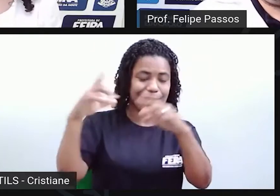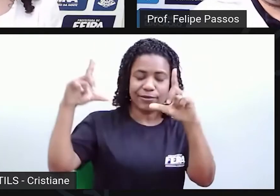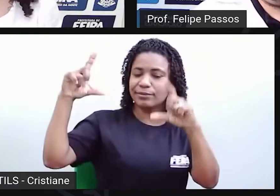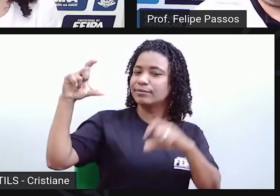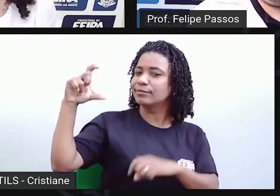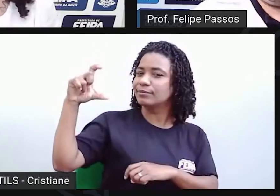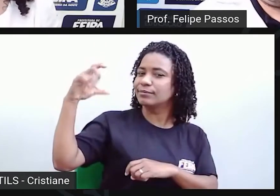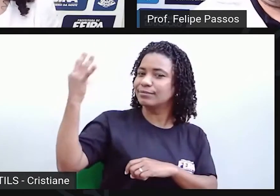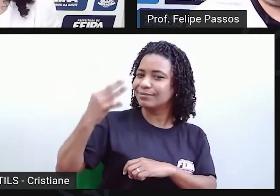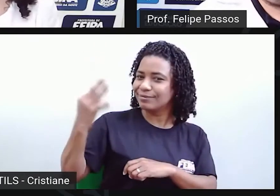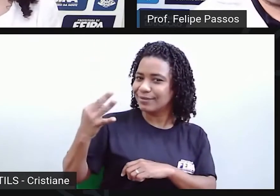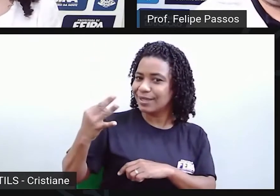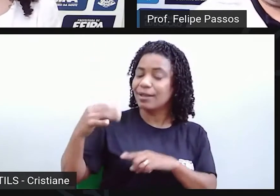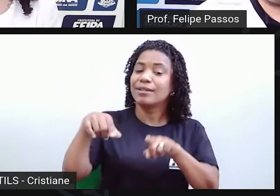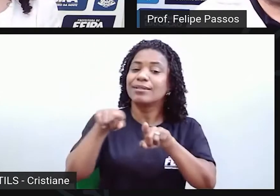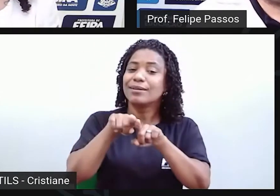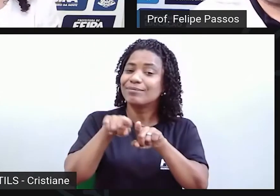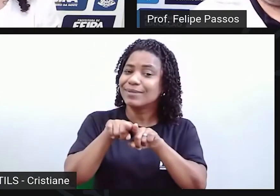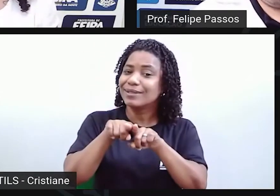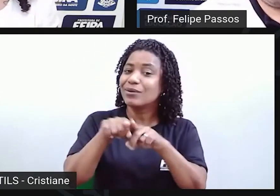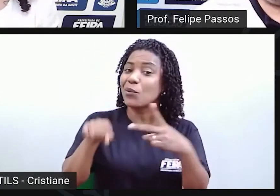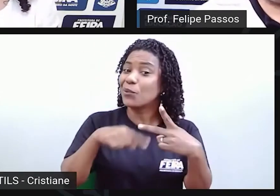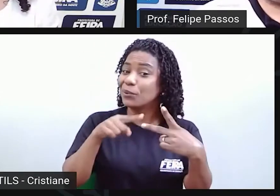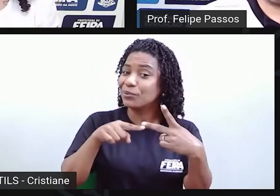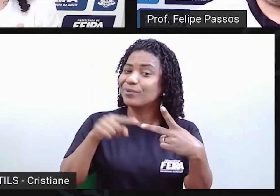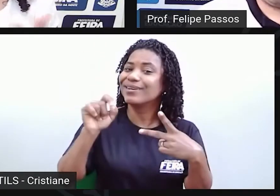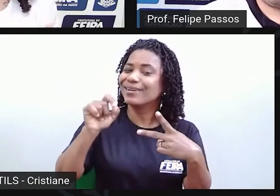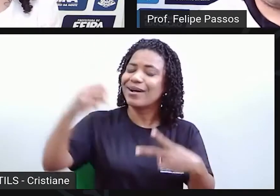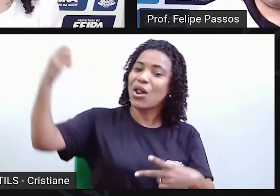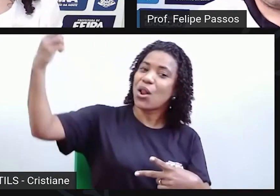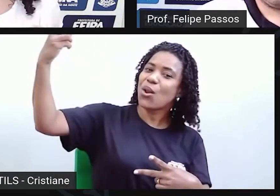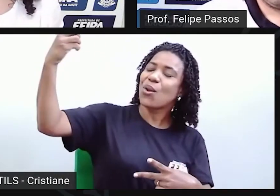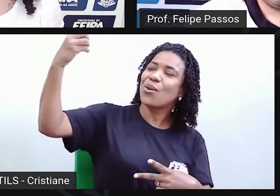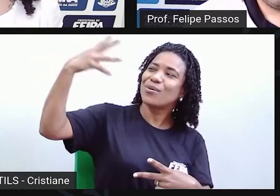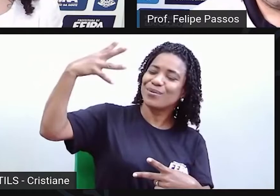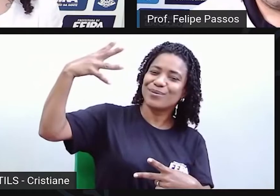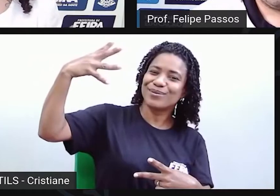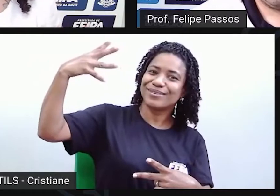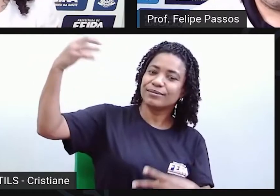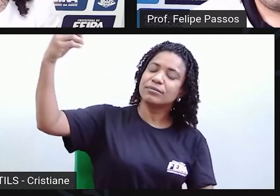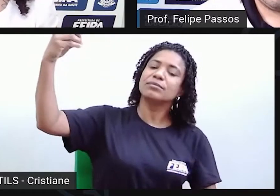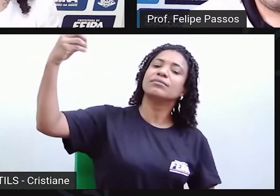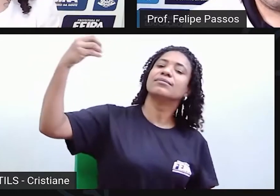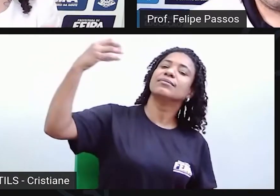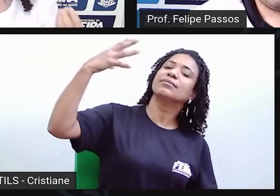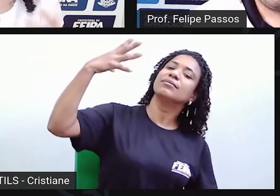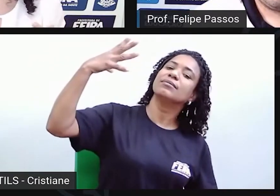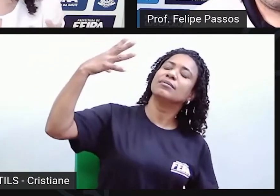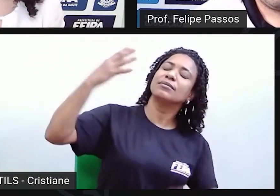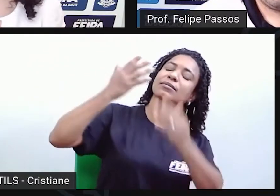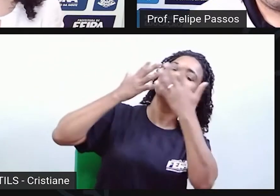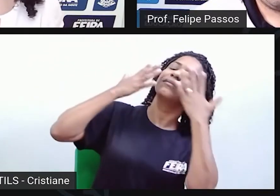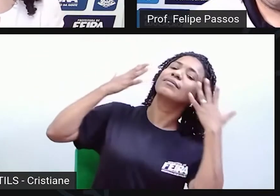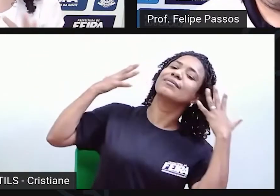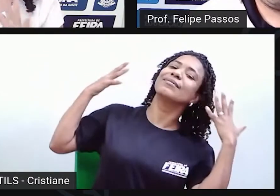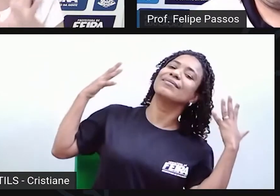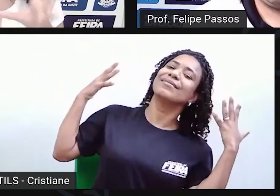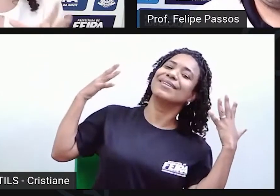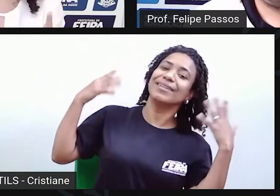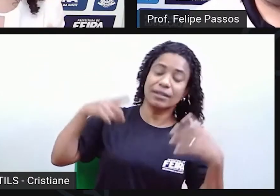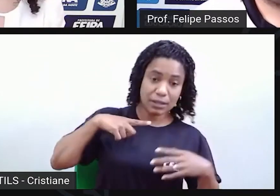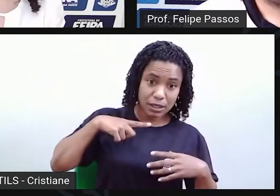uma iluminação ali. Então, muitos de nós compramos e utilizamos o ring light, que é